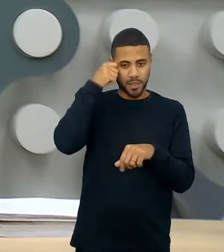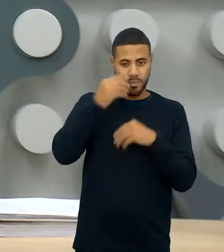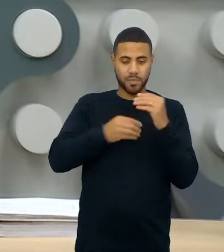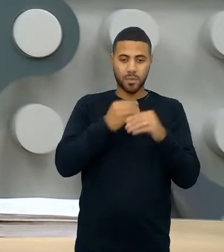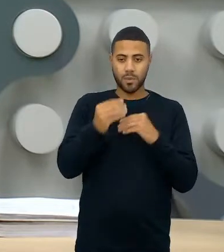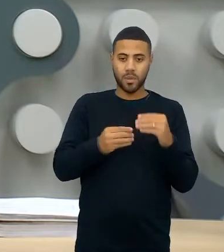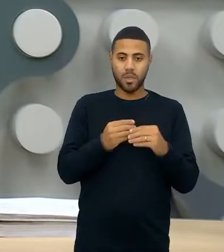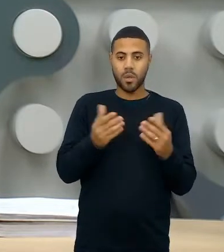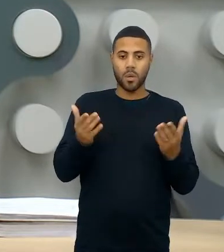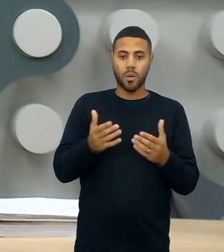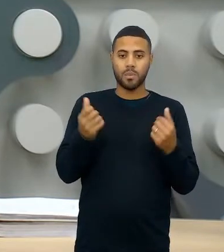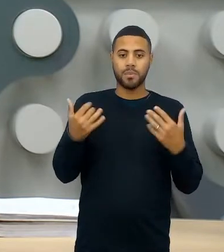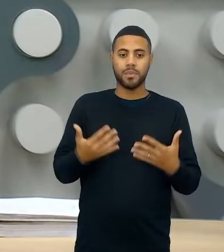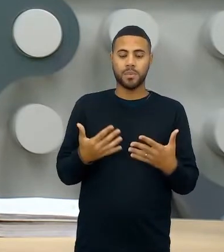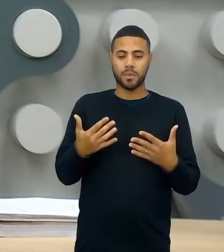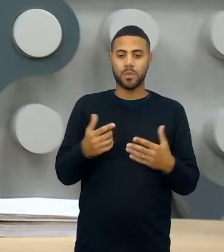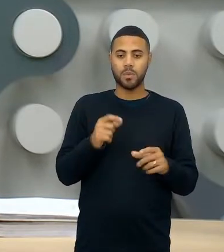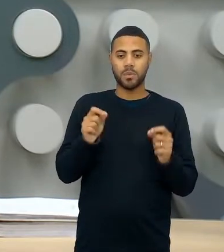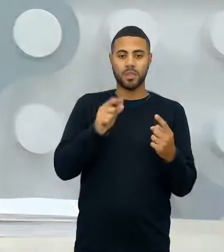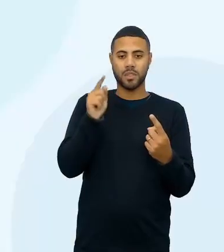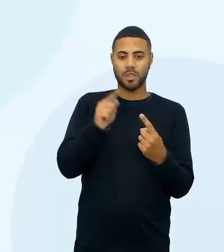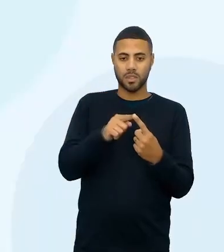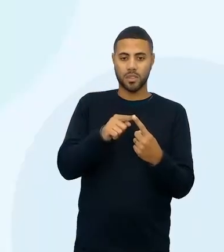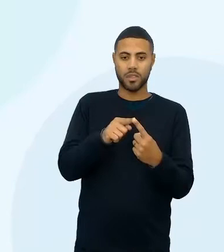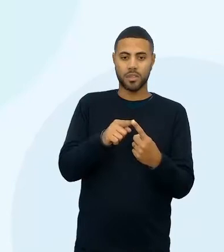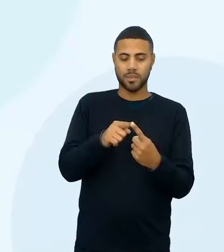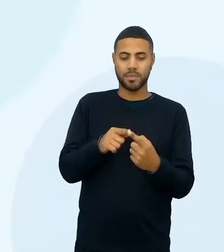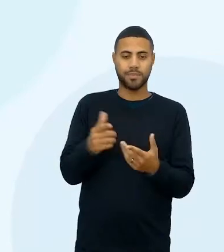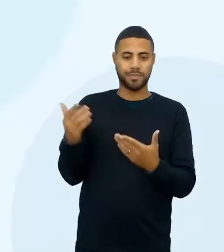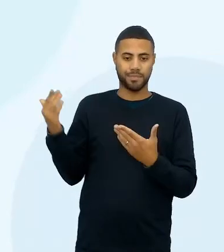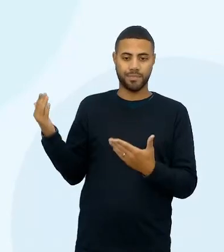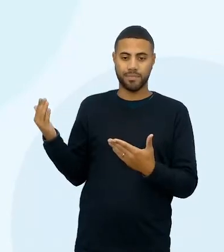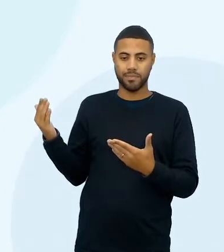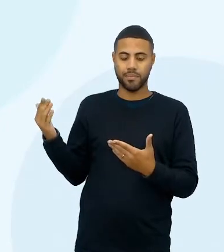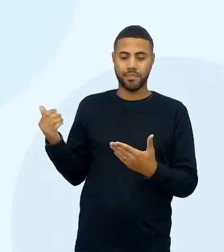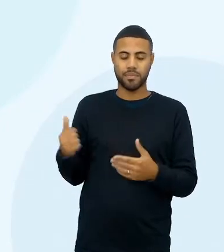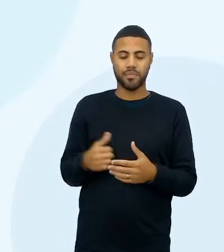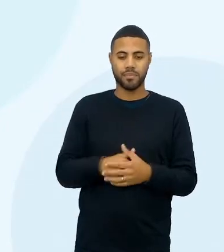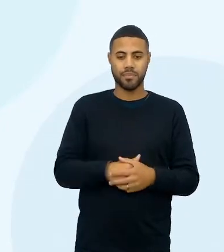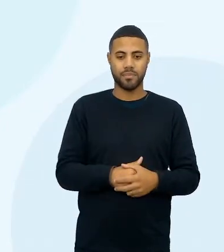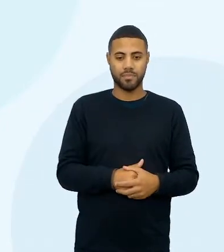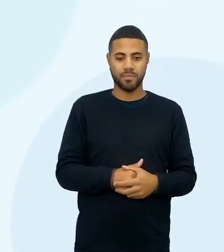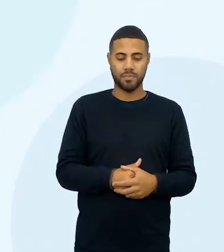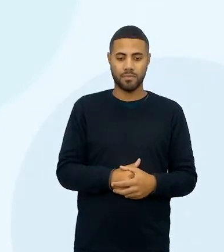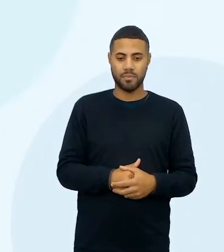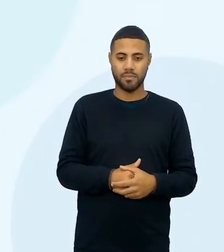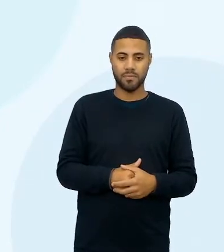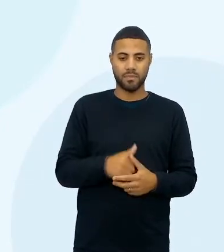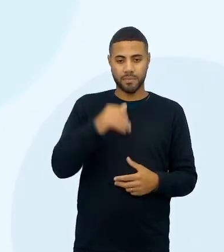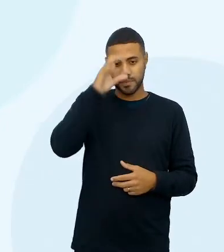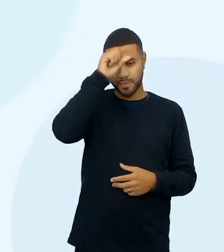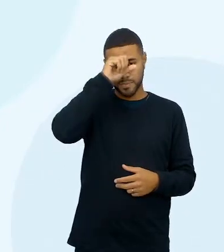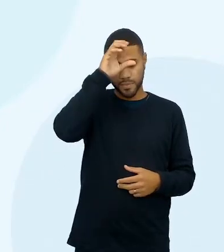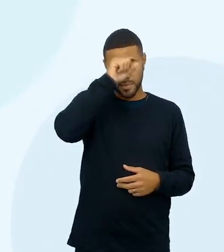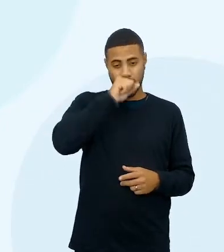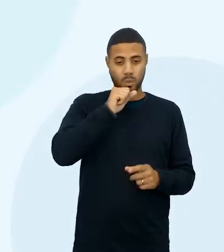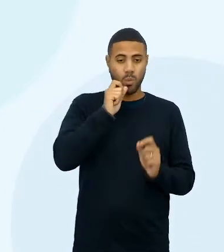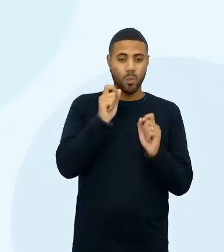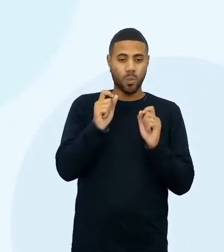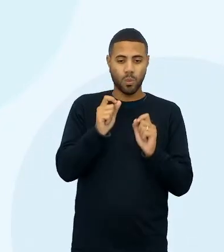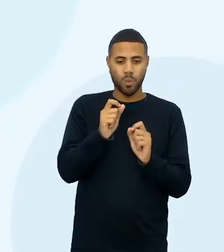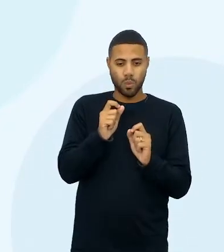Qual é o nosso objetivo da aula de hoje? Vamos dar uma olhada aí? Identificar, aprender a